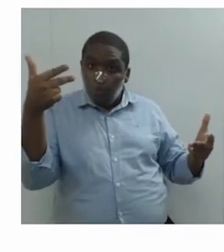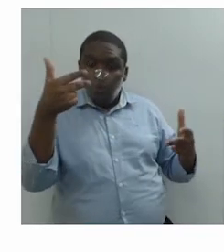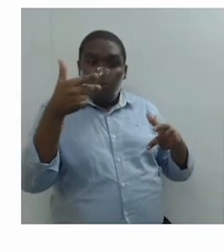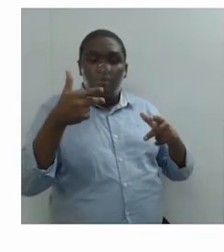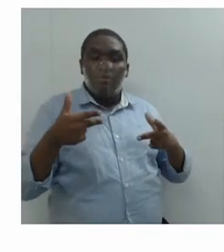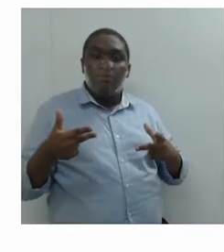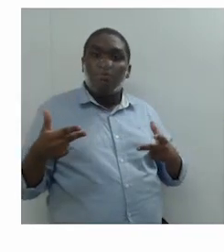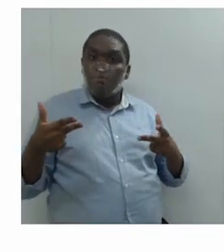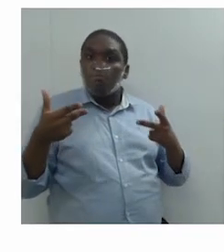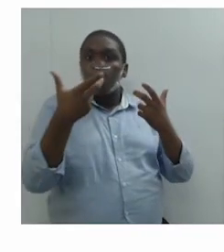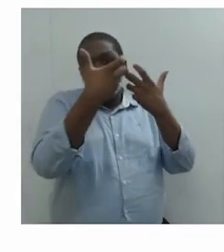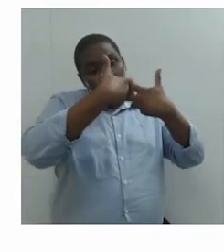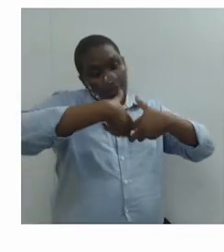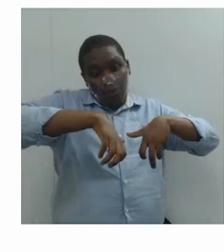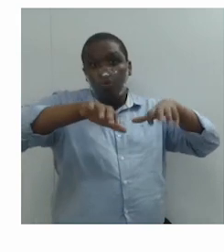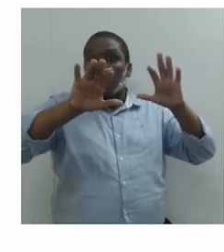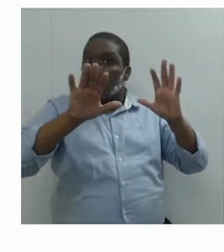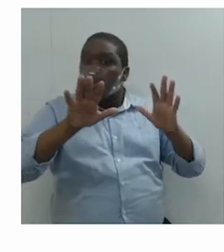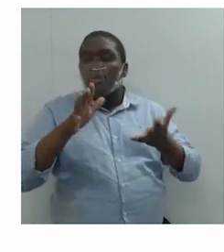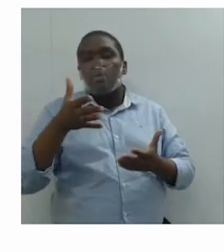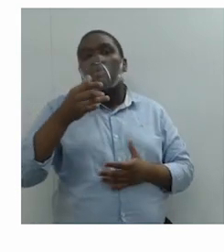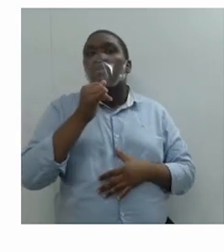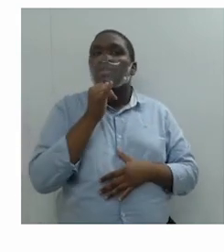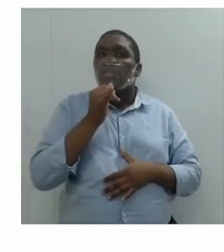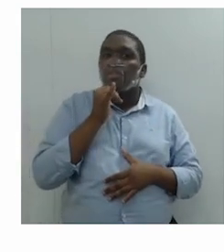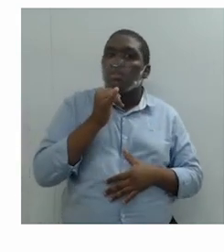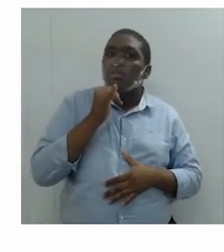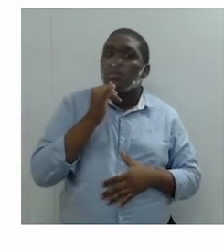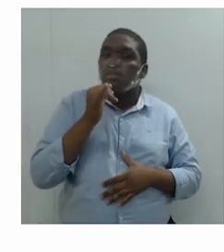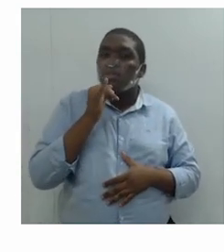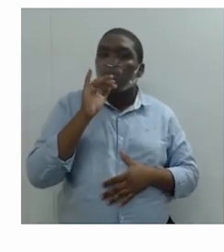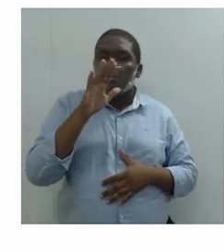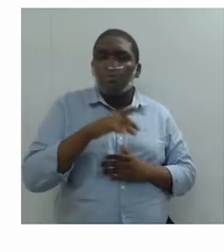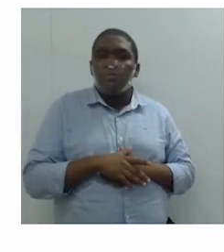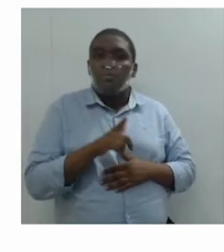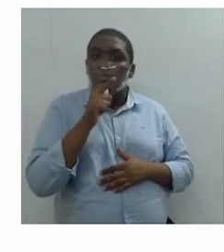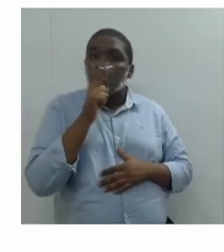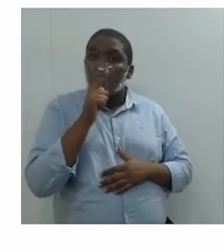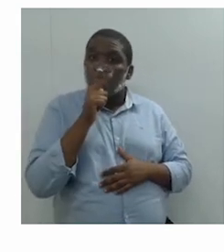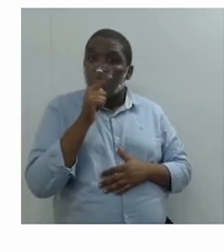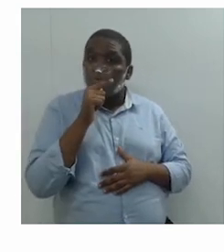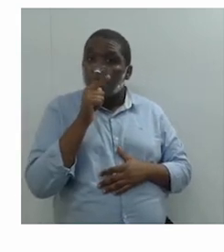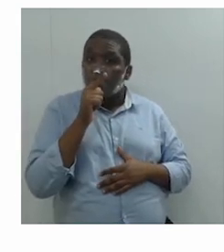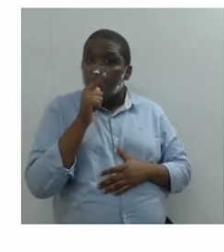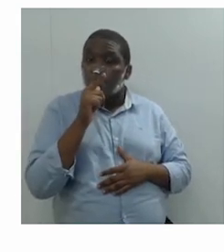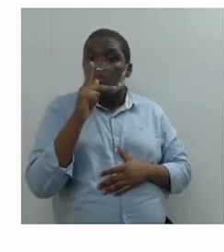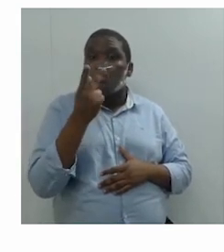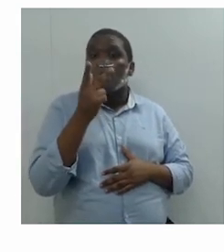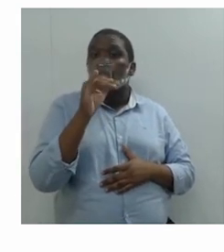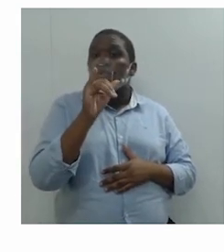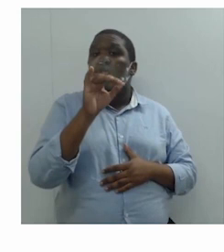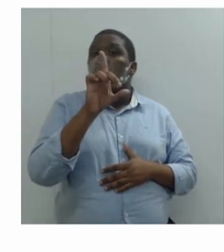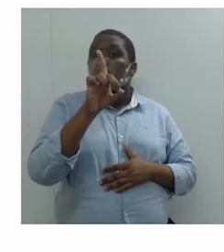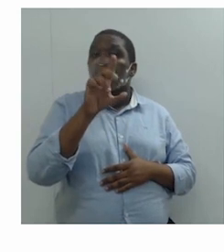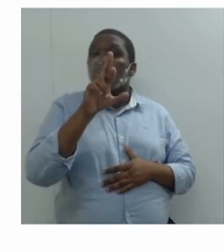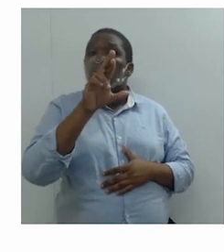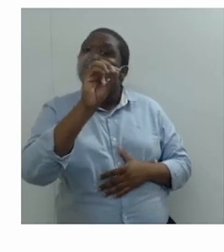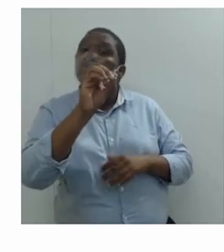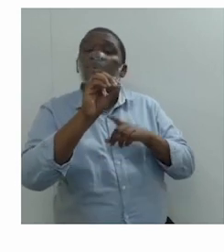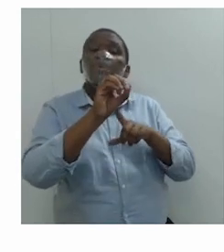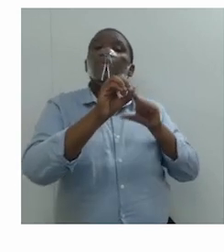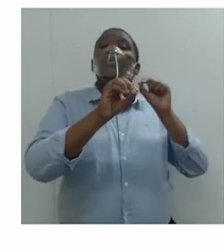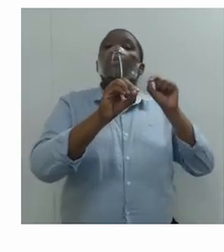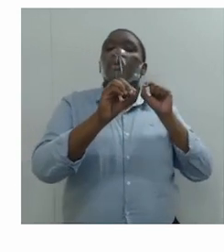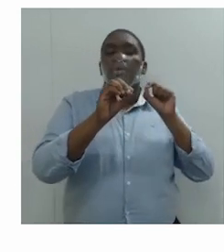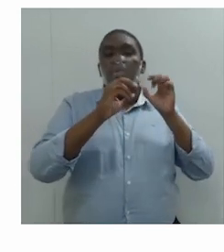naturais. Aí eu trago alguns exemplos. A hidrografia. Hidro, a gente lembra logo,